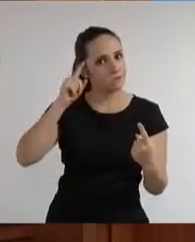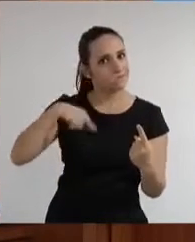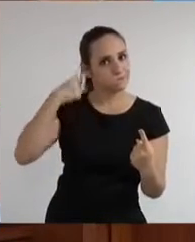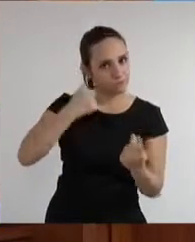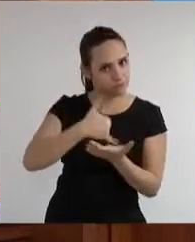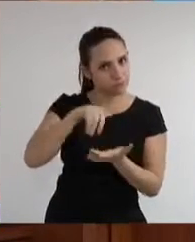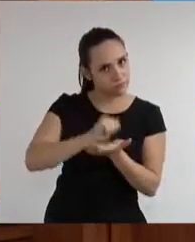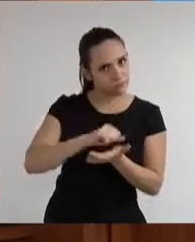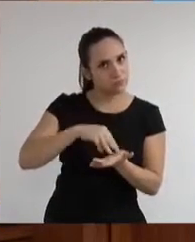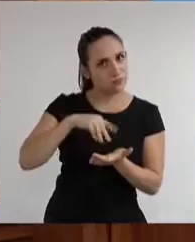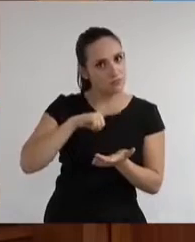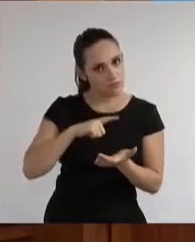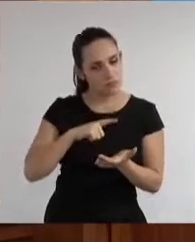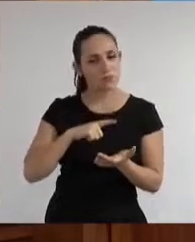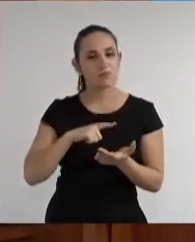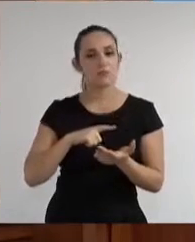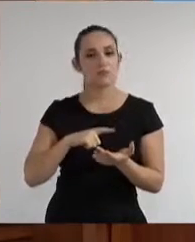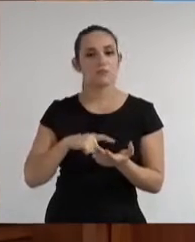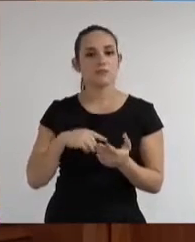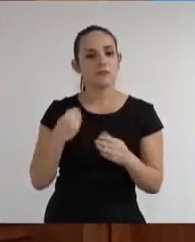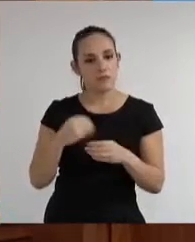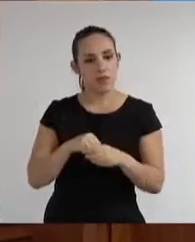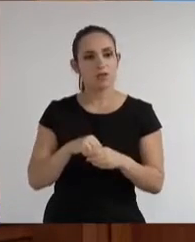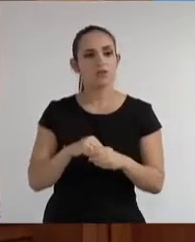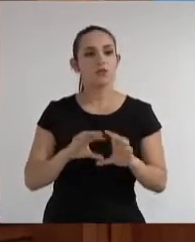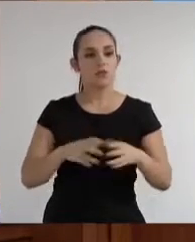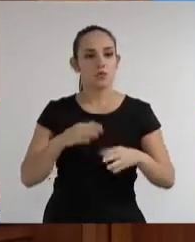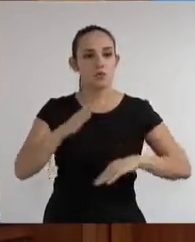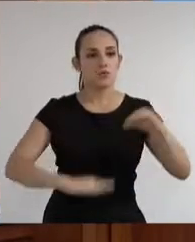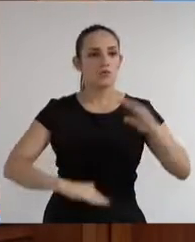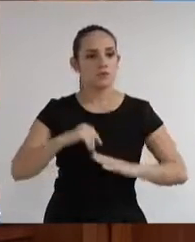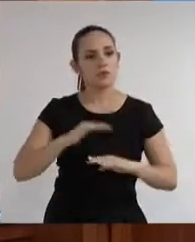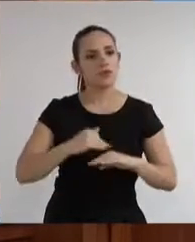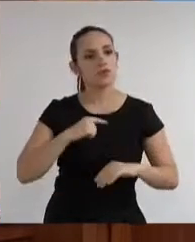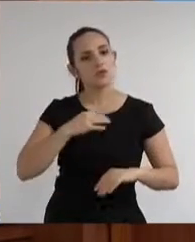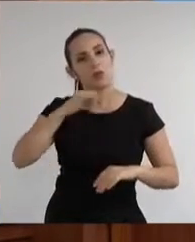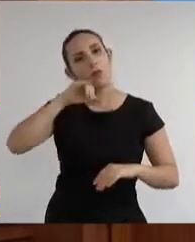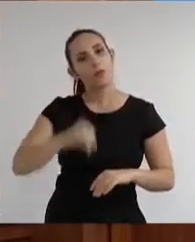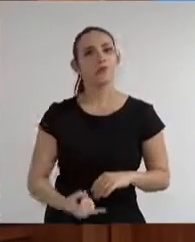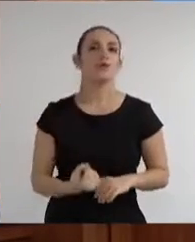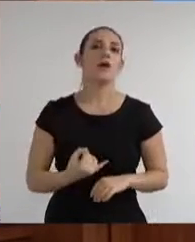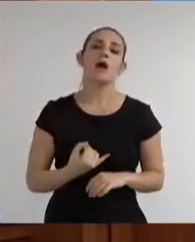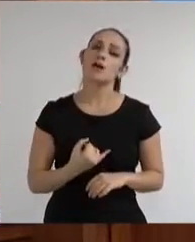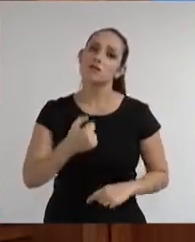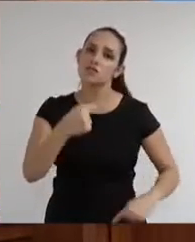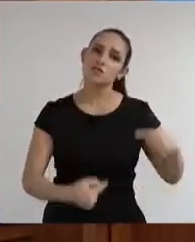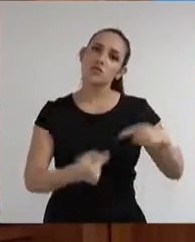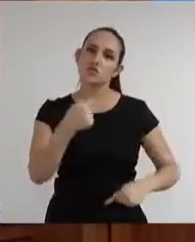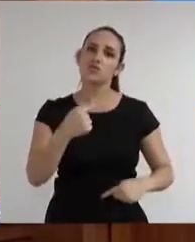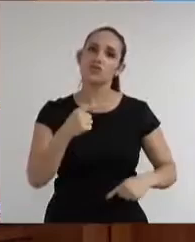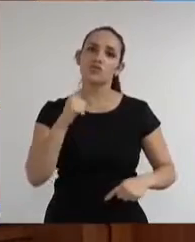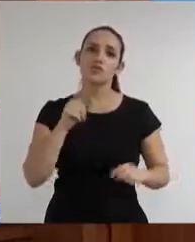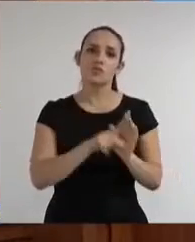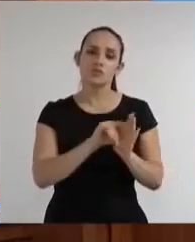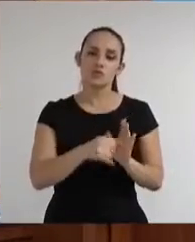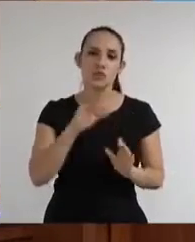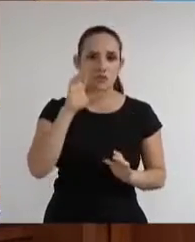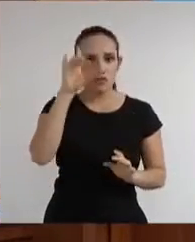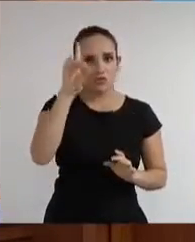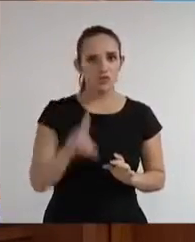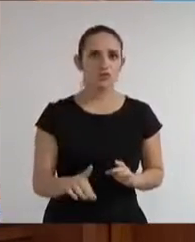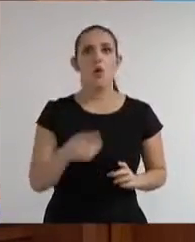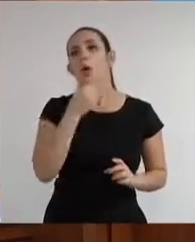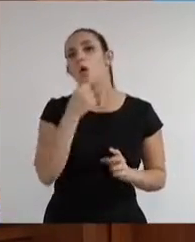e faço parte do quadro de advogados da OAB. Estive lá na oportunidade discutindo o plano diretor, e o Ângelo Arruda muito